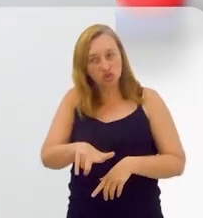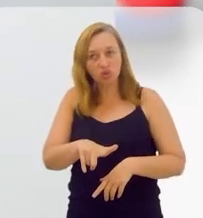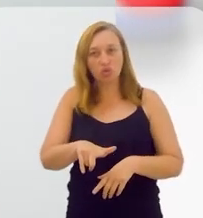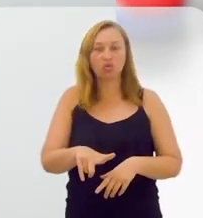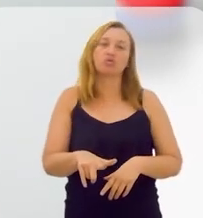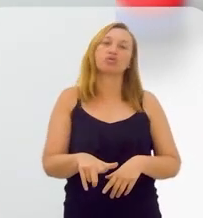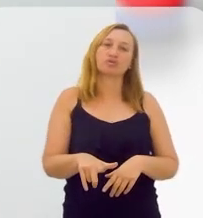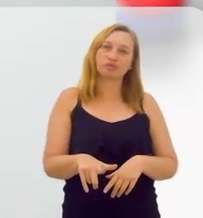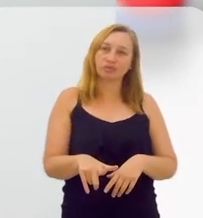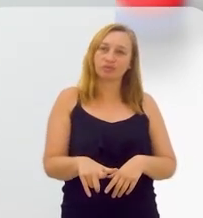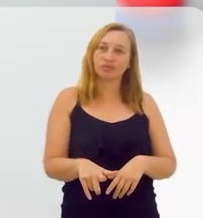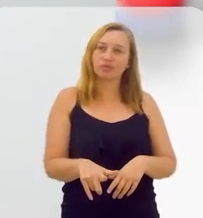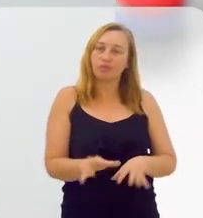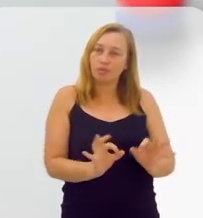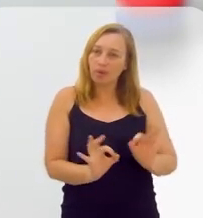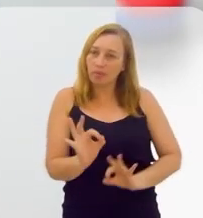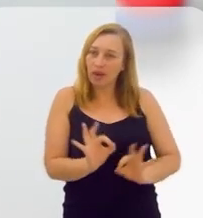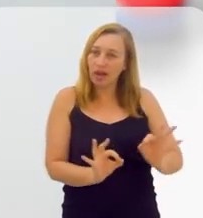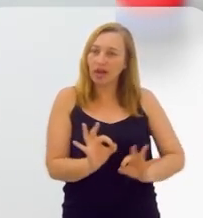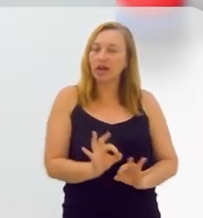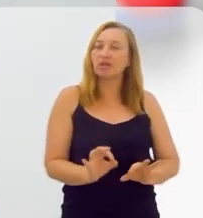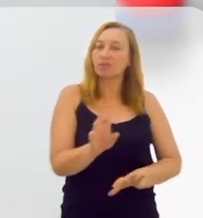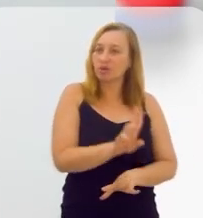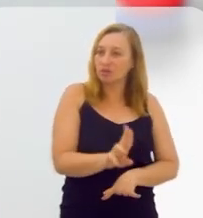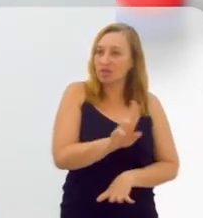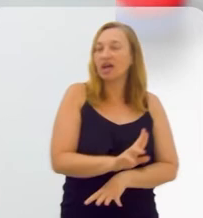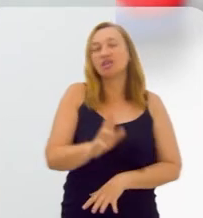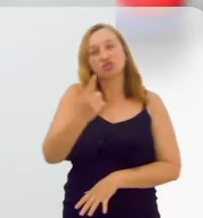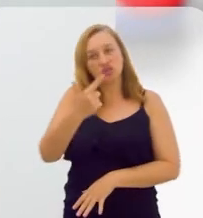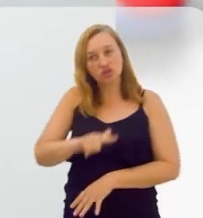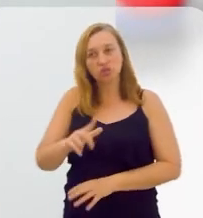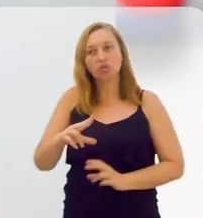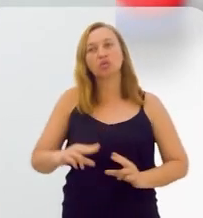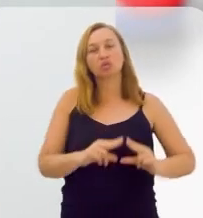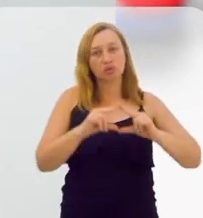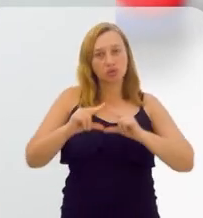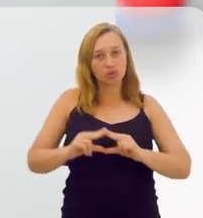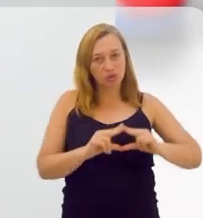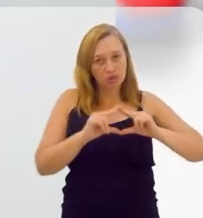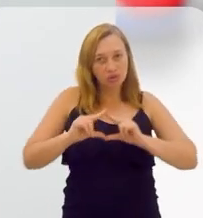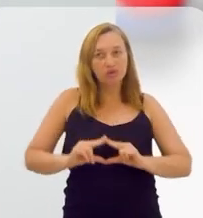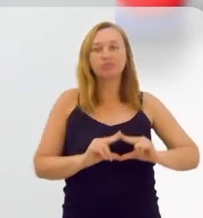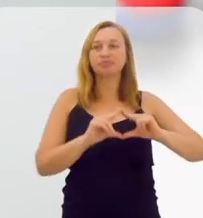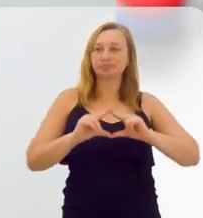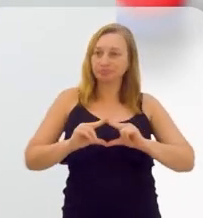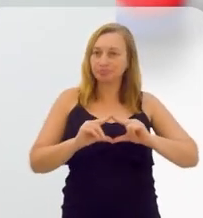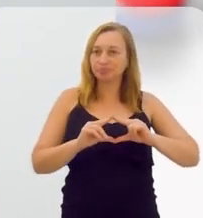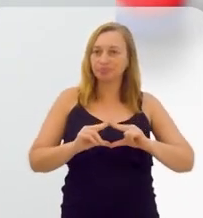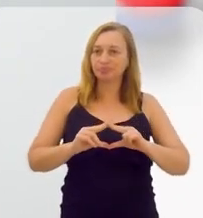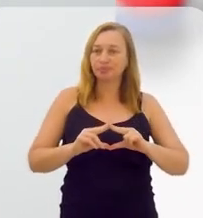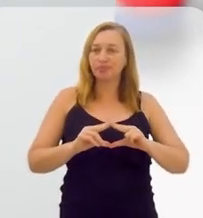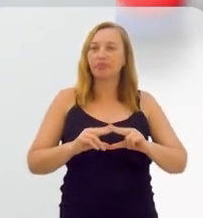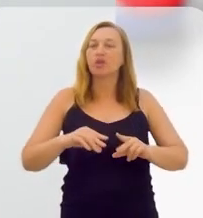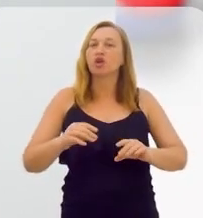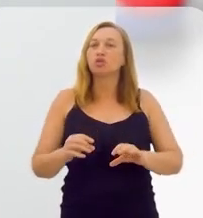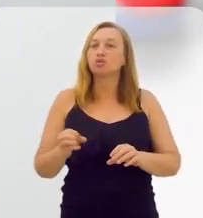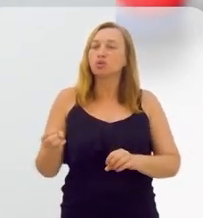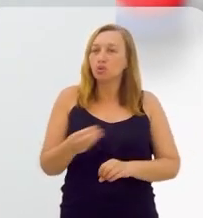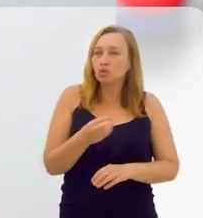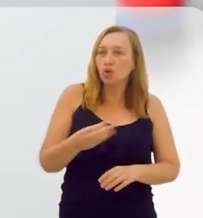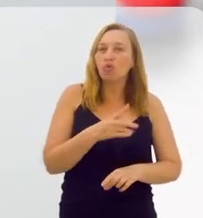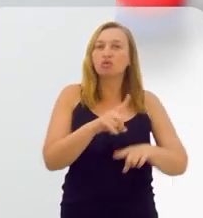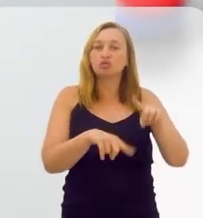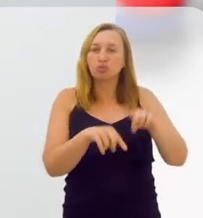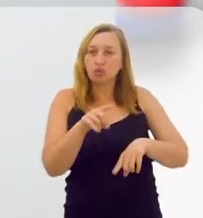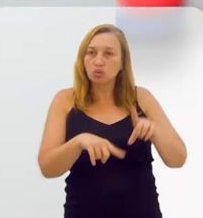com destino para o lixo, são utilizados, né, em construção de